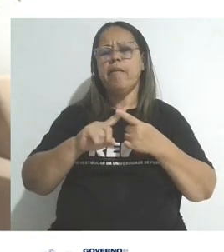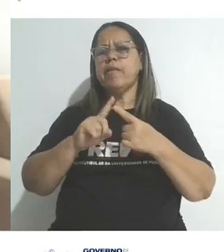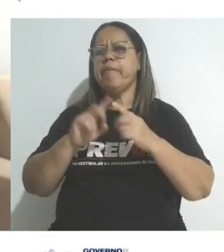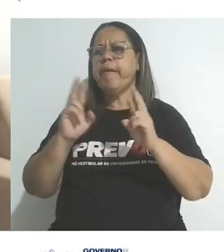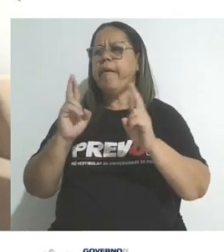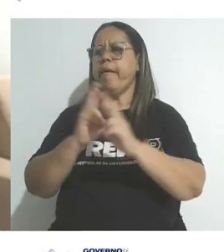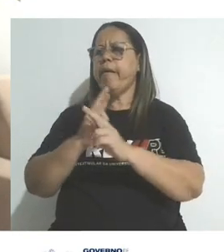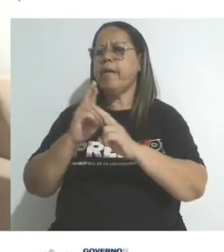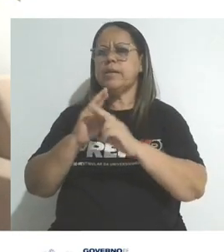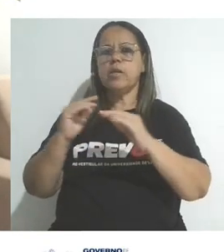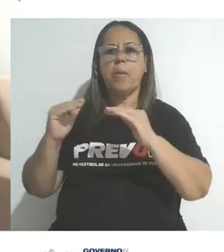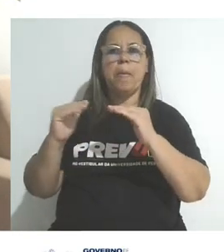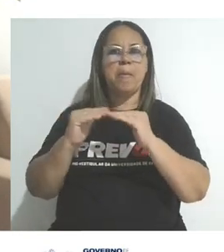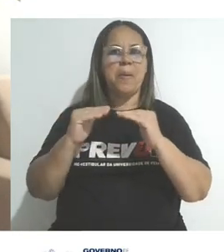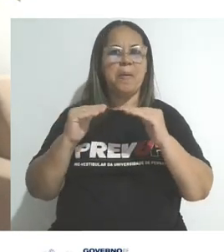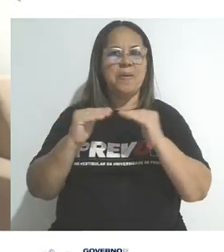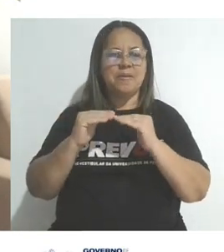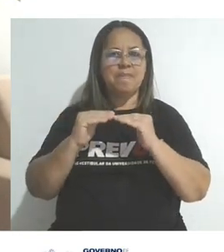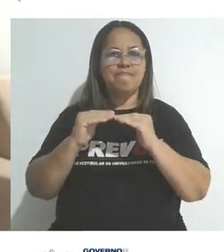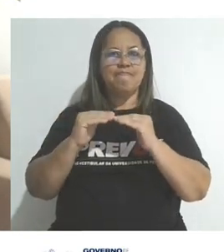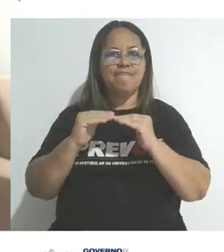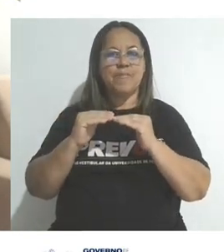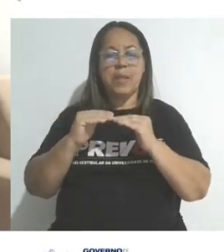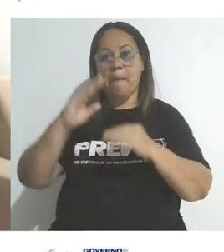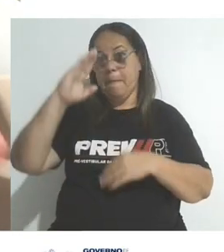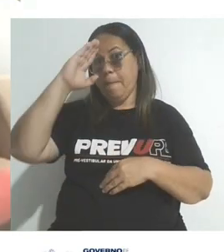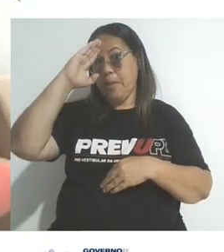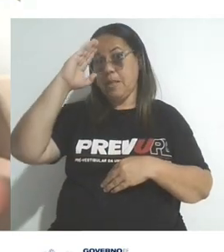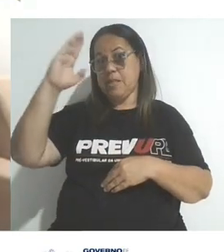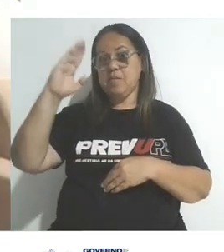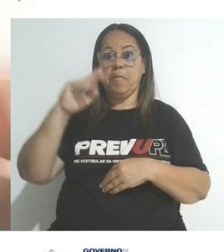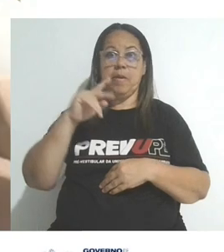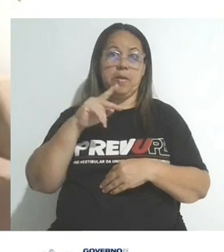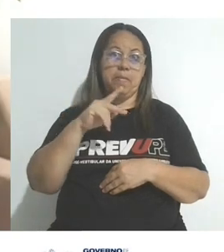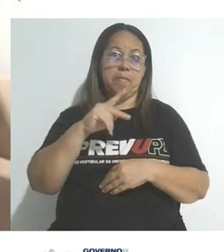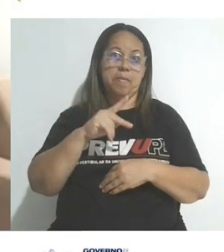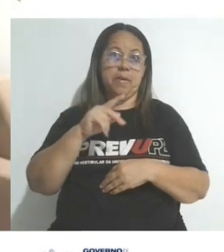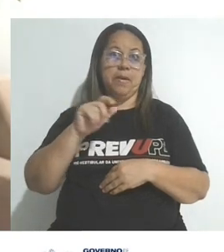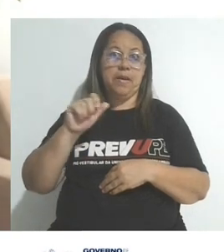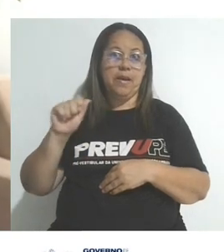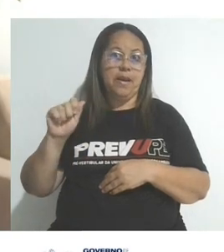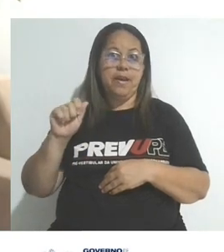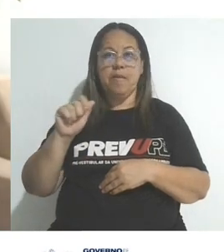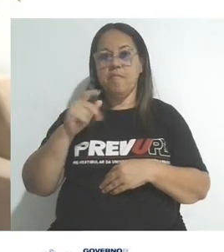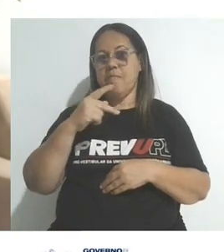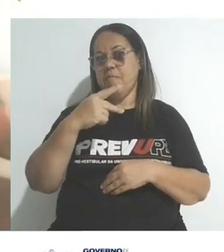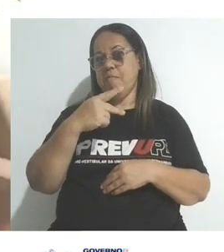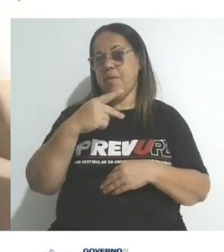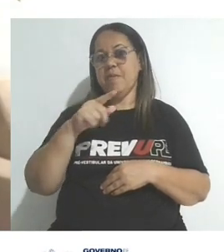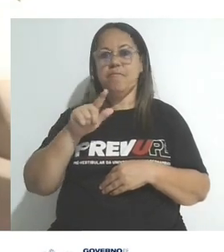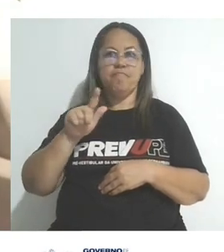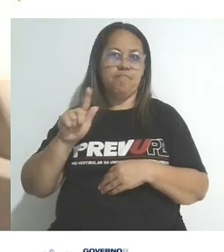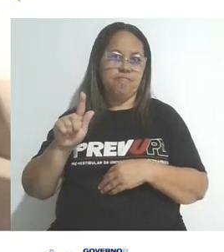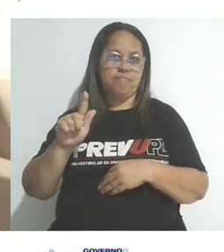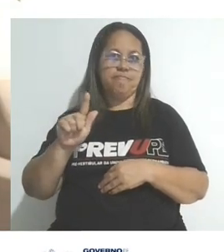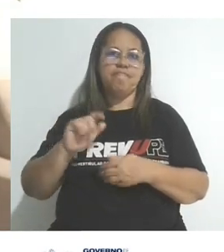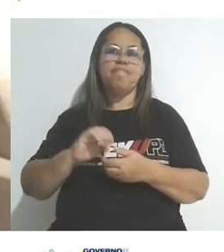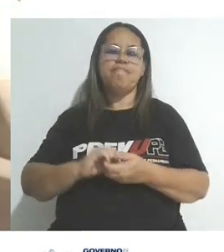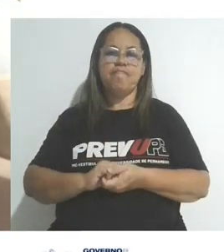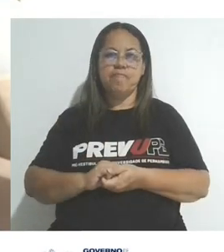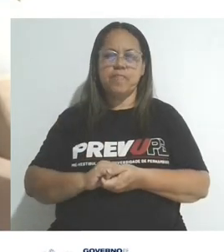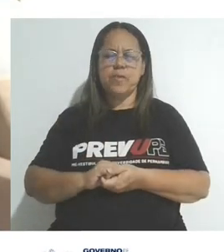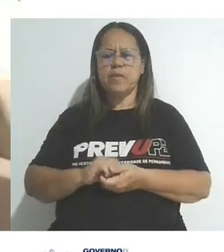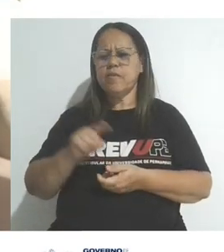de proporcionalidade, né? Principalmente com as progressões, seja ela aritmética, seja ela